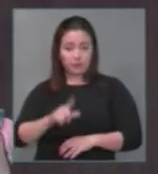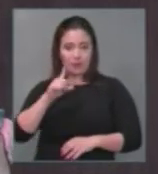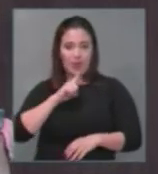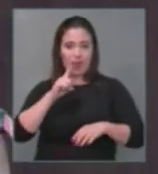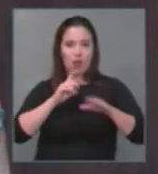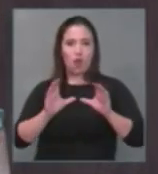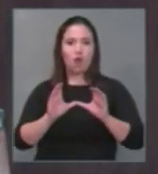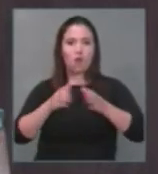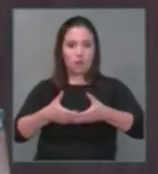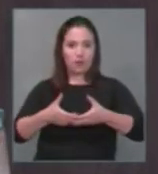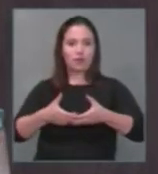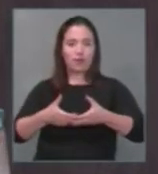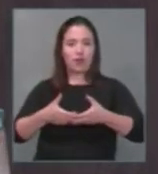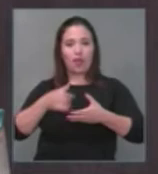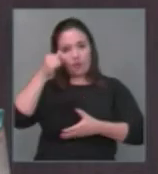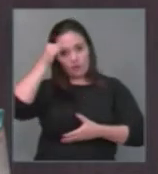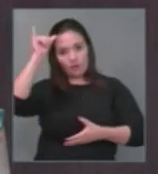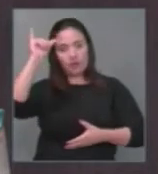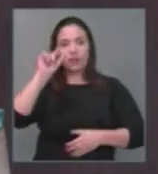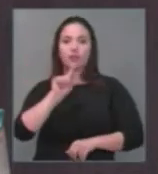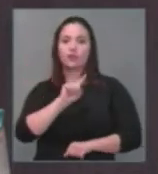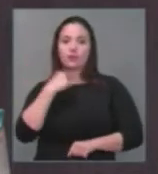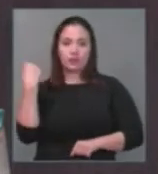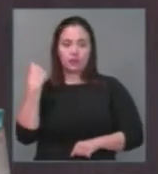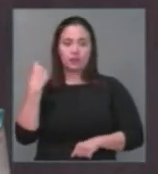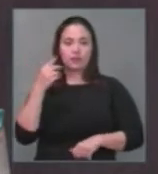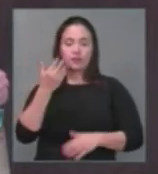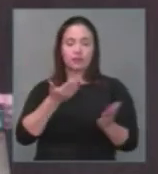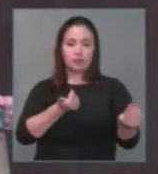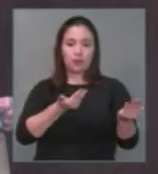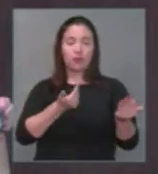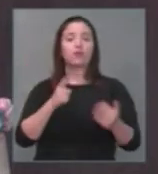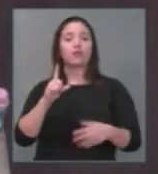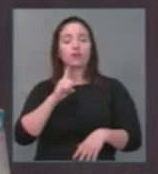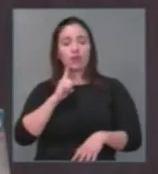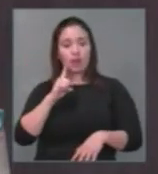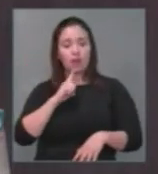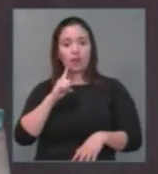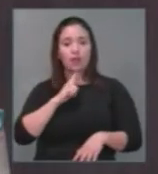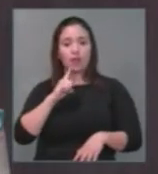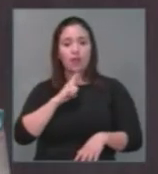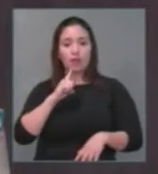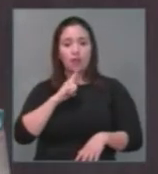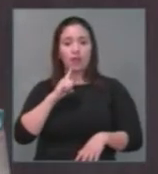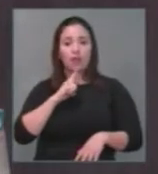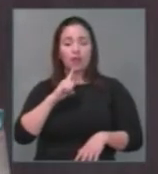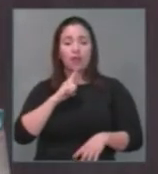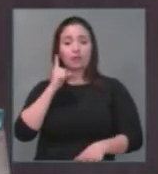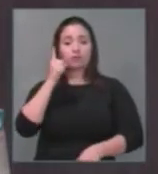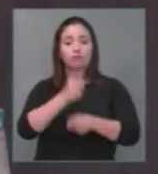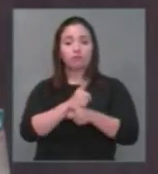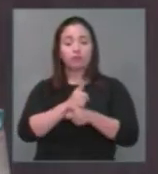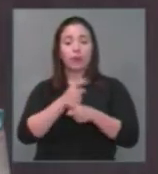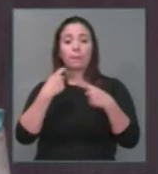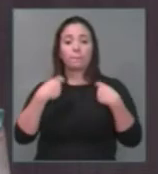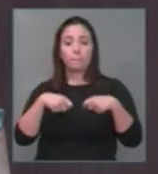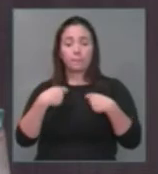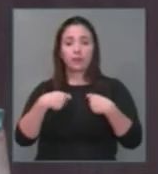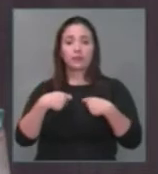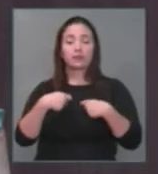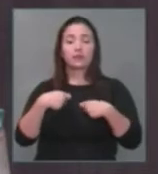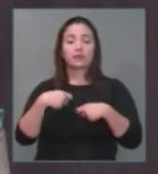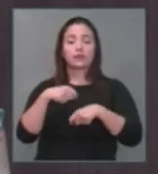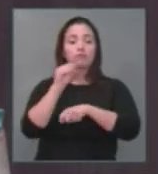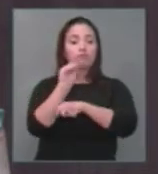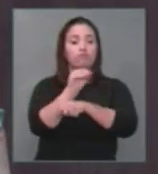na Adolescência diagnosticou algo que é evidente. Se não cuidarmos das cuidadoras,